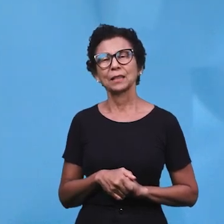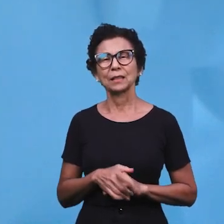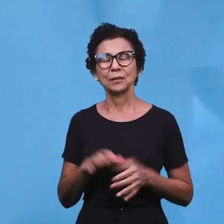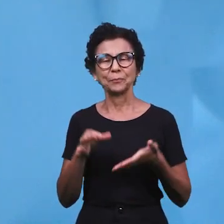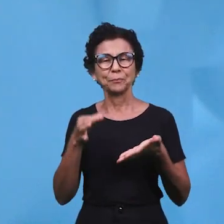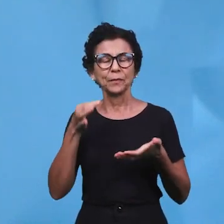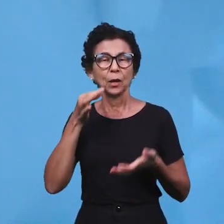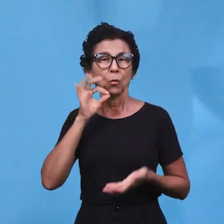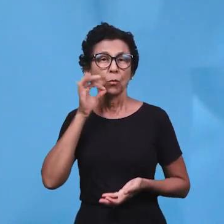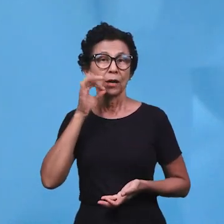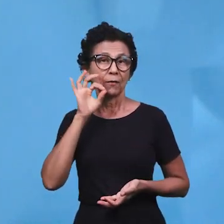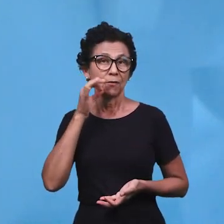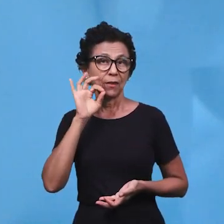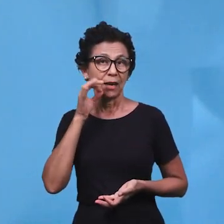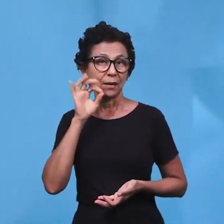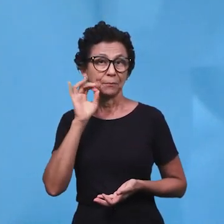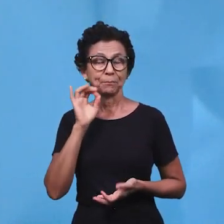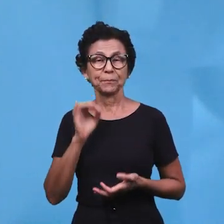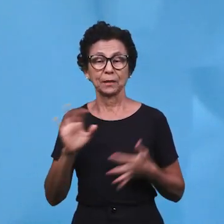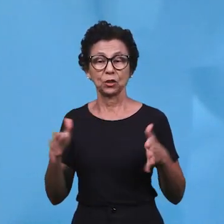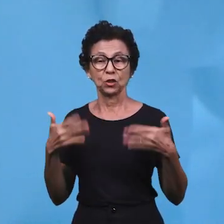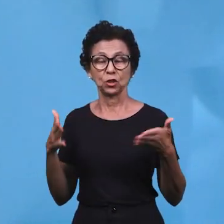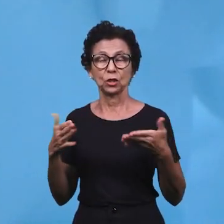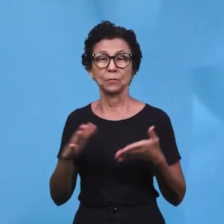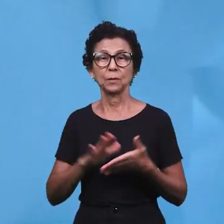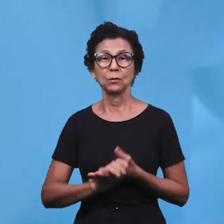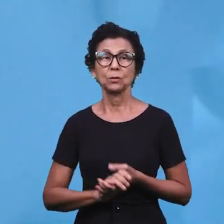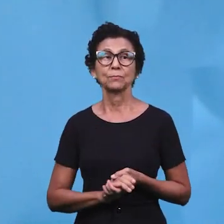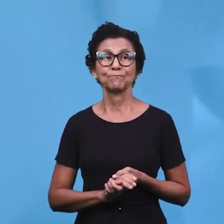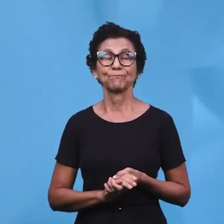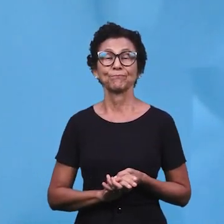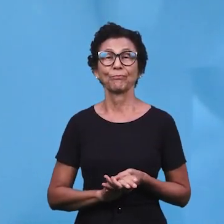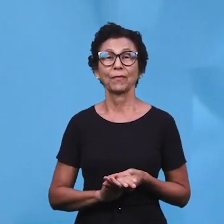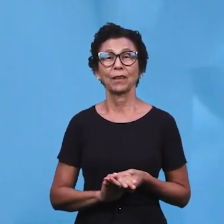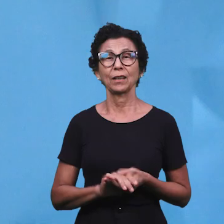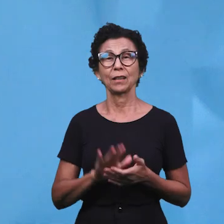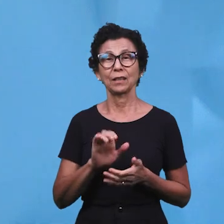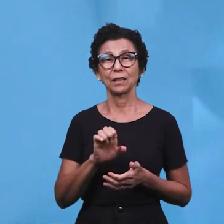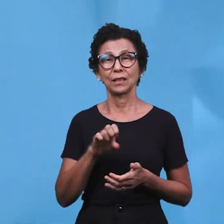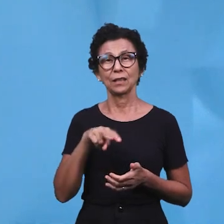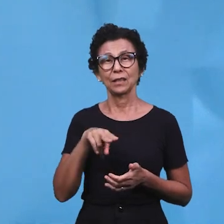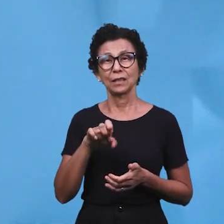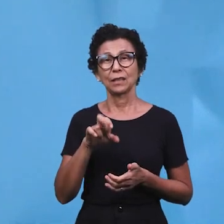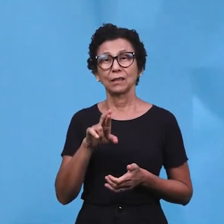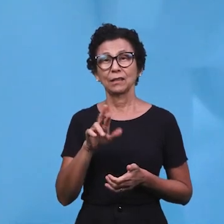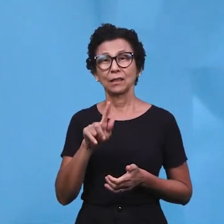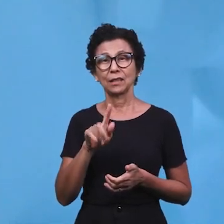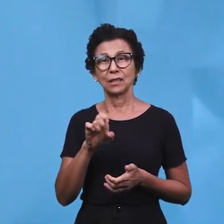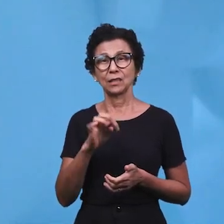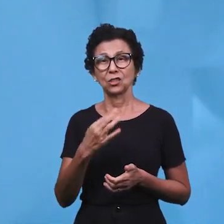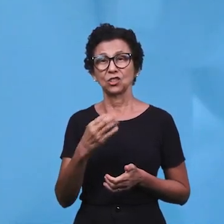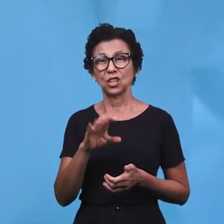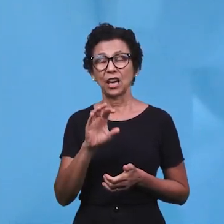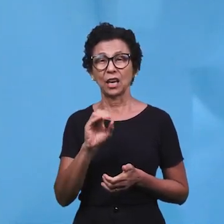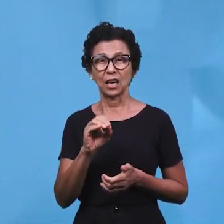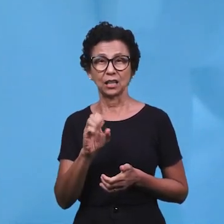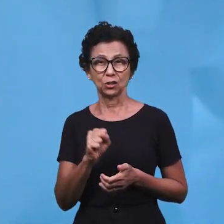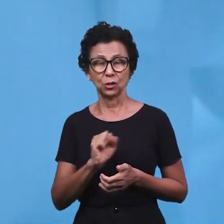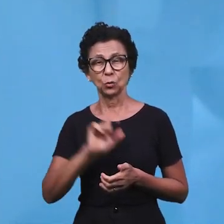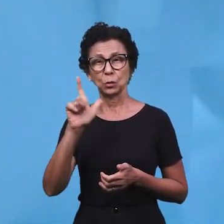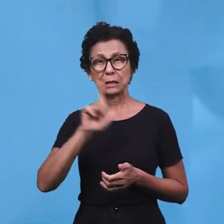eu digo a cafeína, né, que é o cafezinho, os energéticos, e outras substâncias também que podem